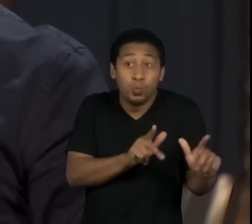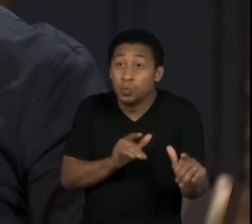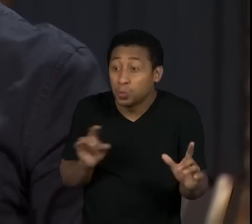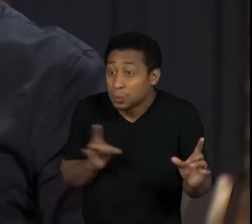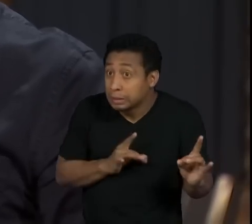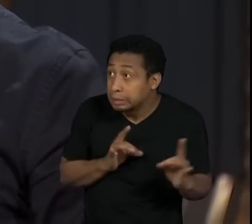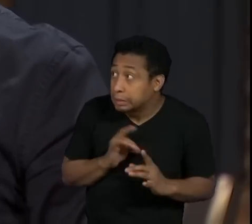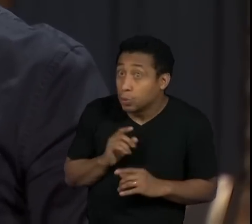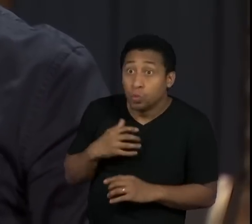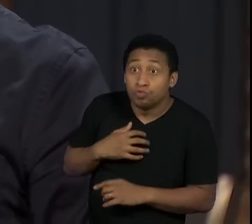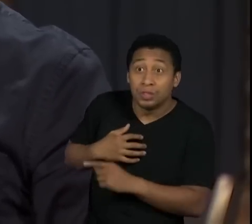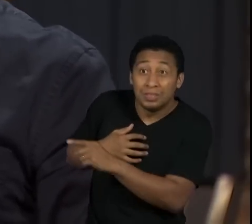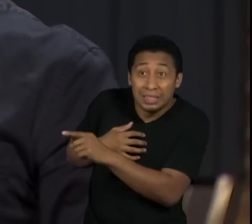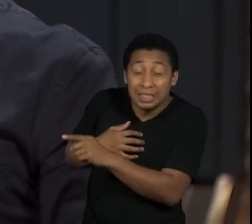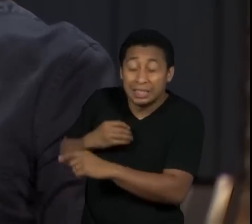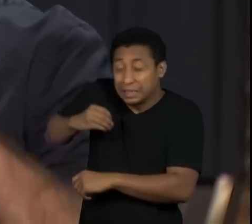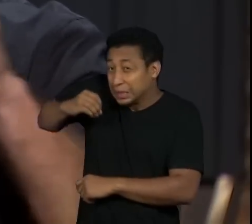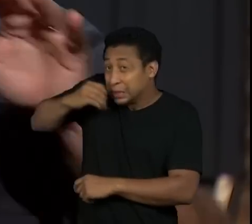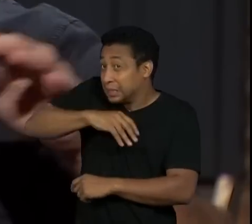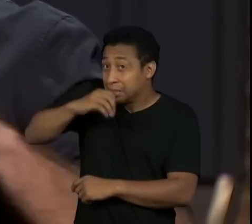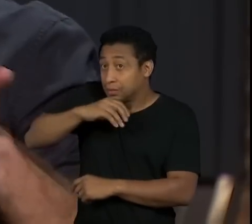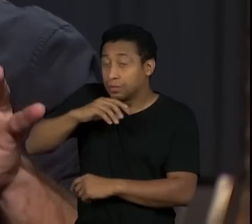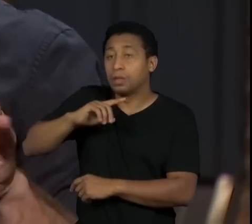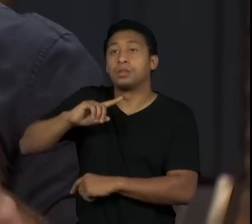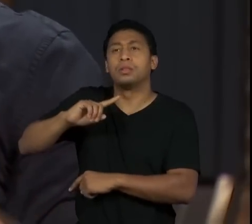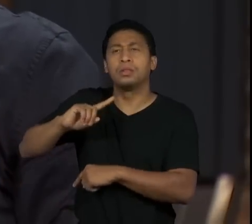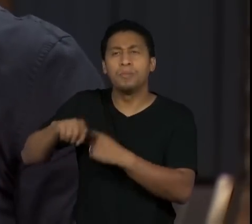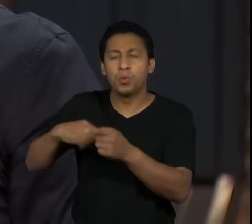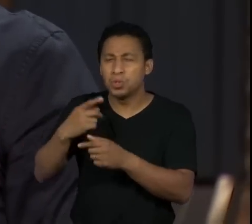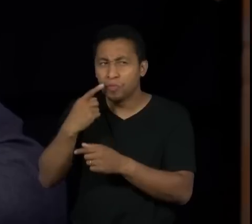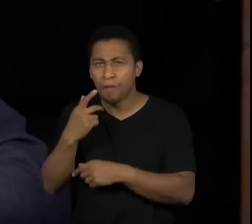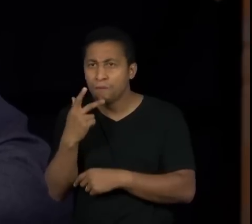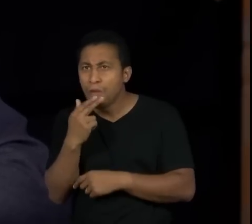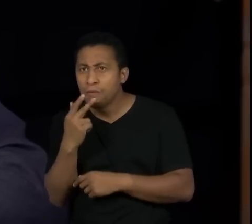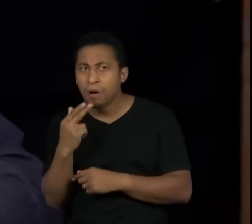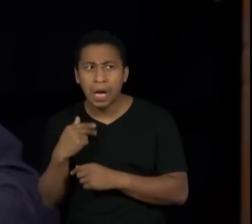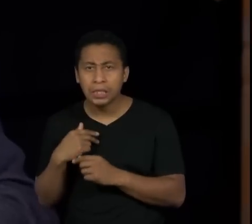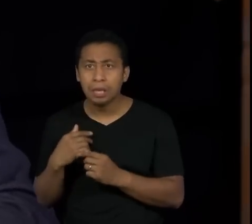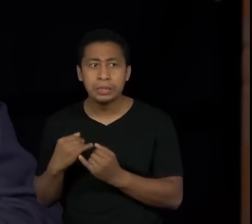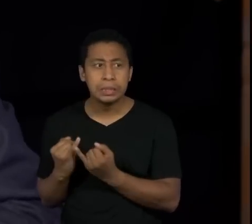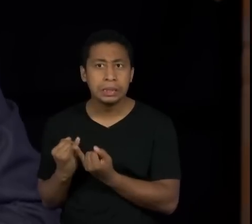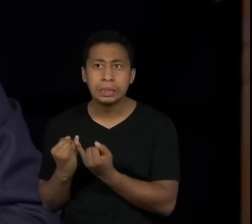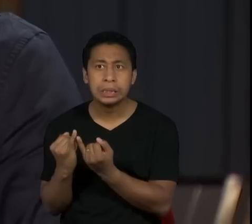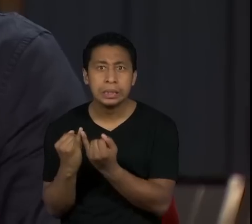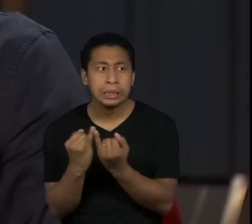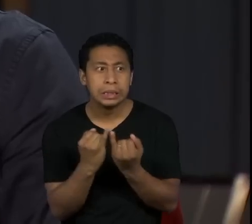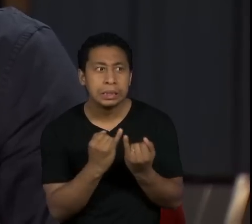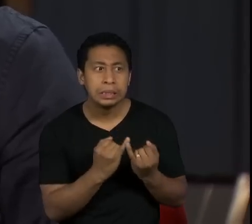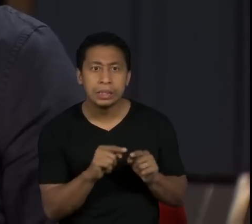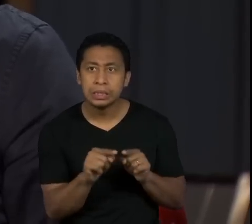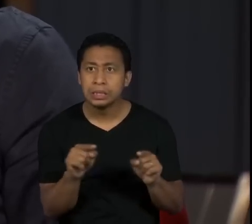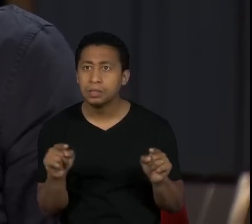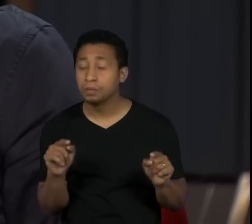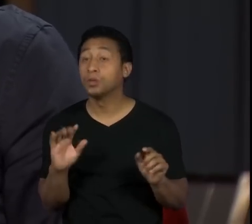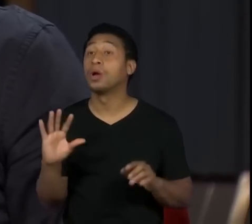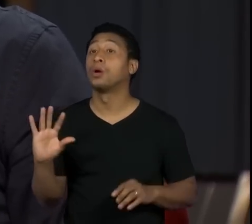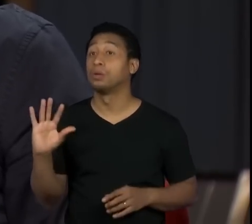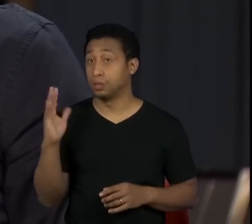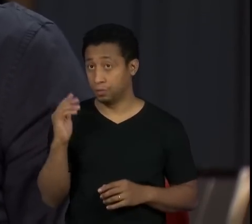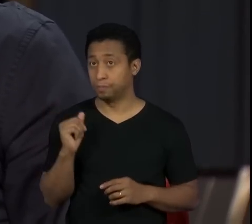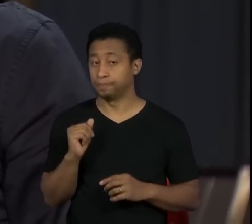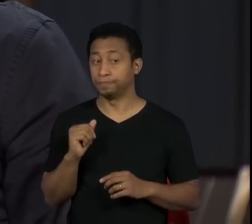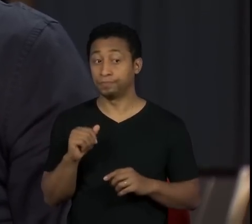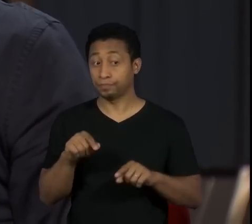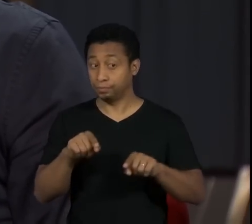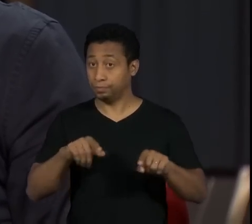e perversa como tratava os outros. E aí comecei a ouvir as fofocas do banco. E a fofoca do banco era o seguinte: ninguém